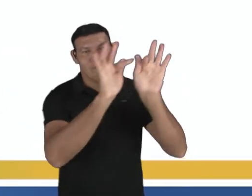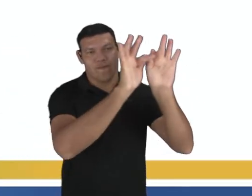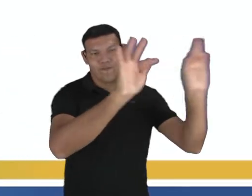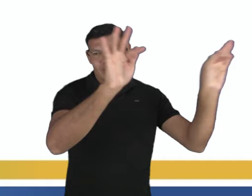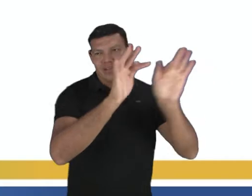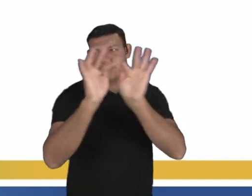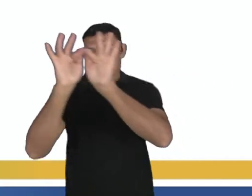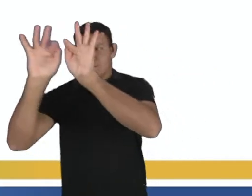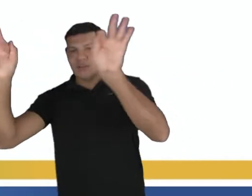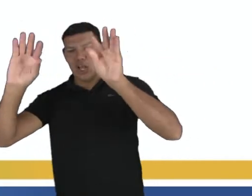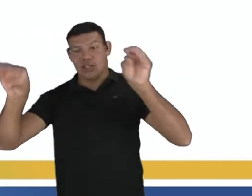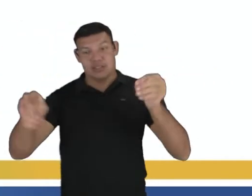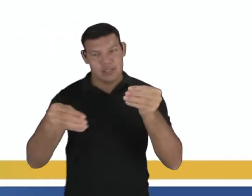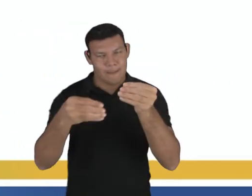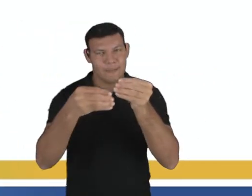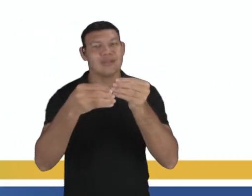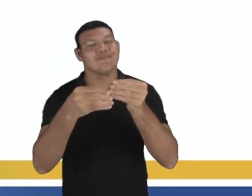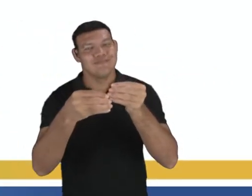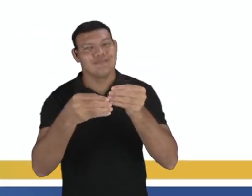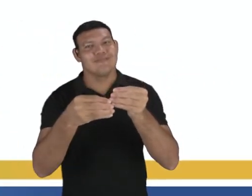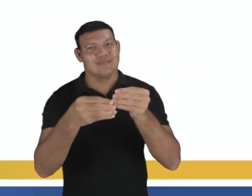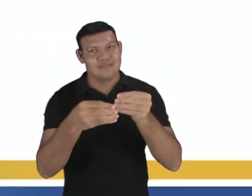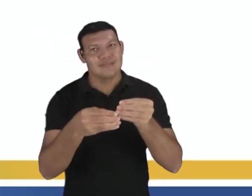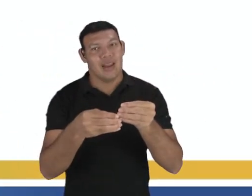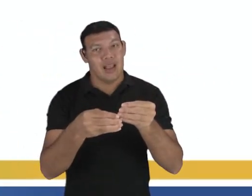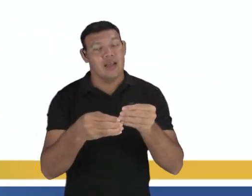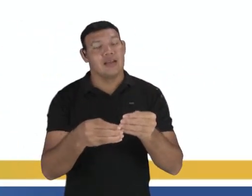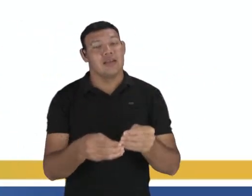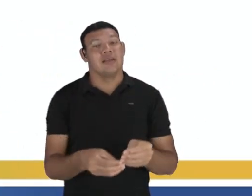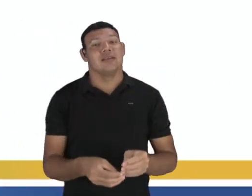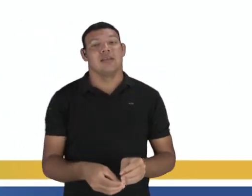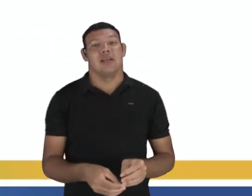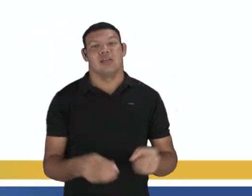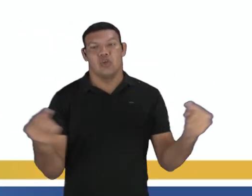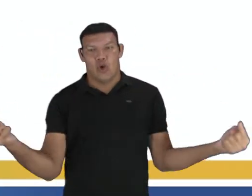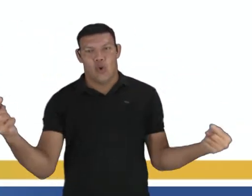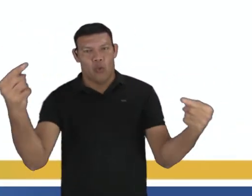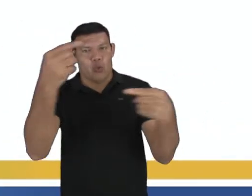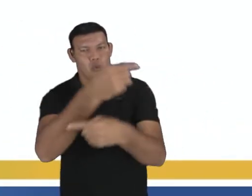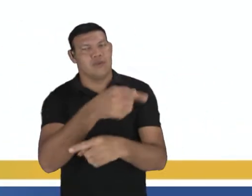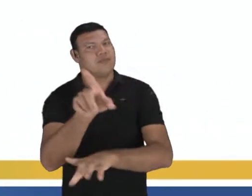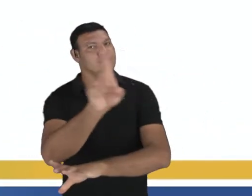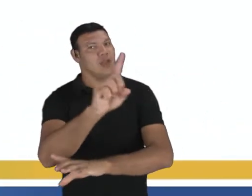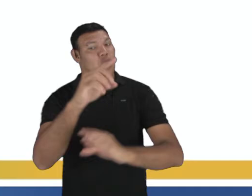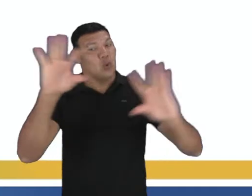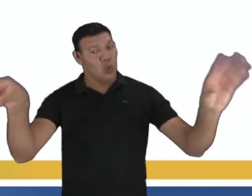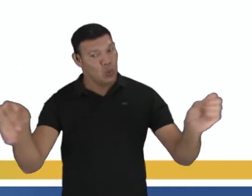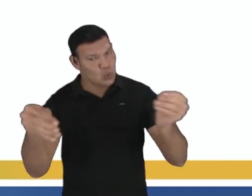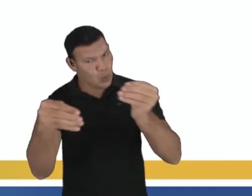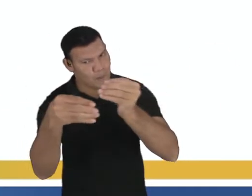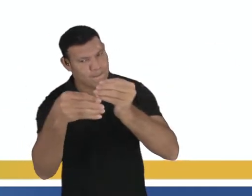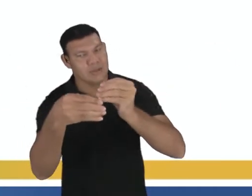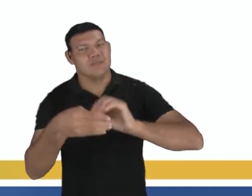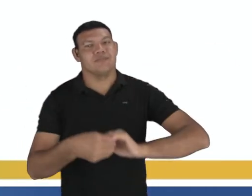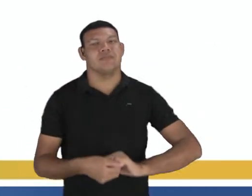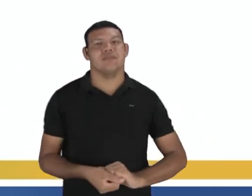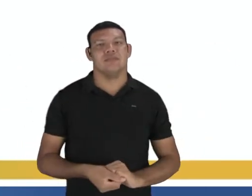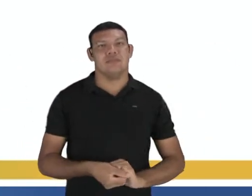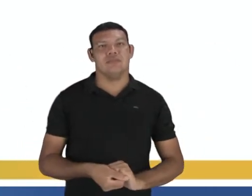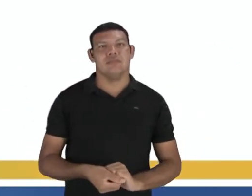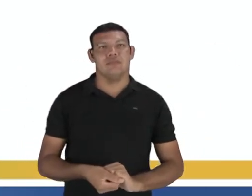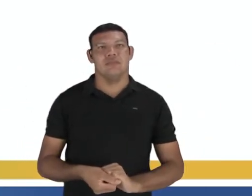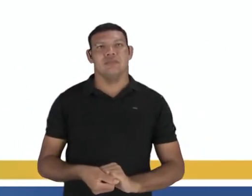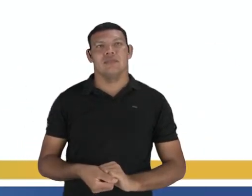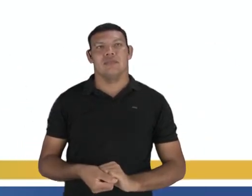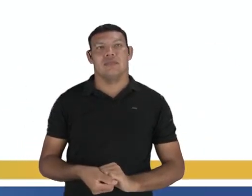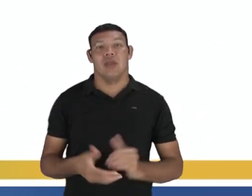completar o outro, que não se contrapõe. Se completa, claro que não se contrapõe, ok? São